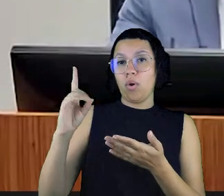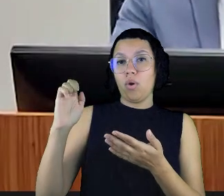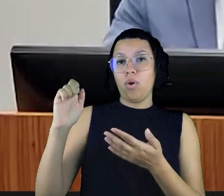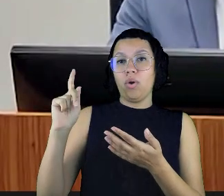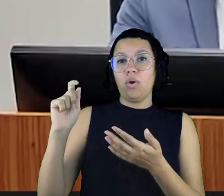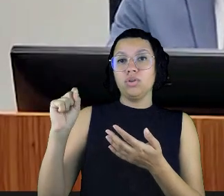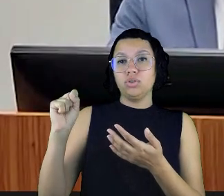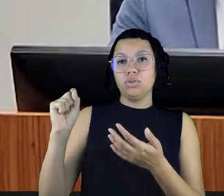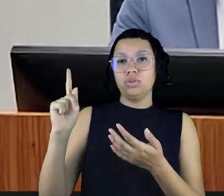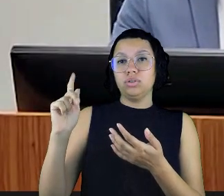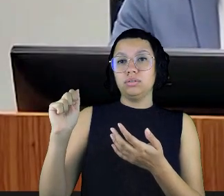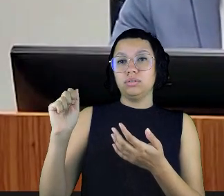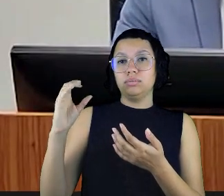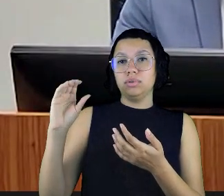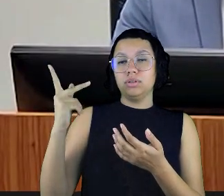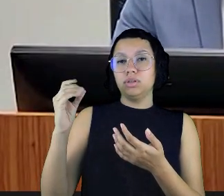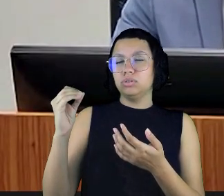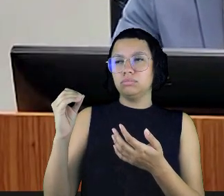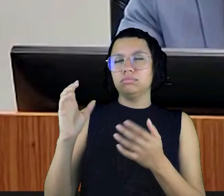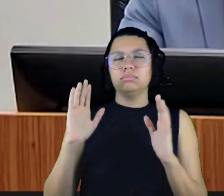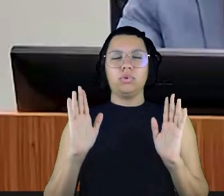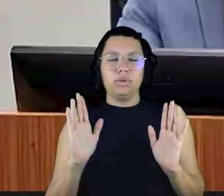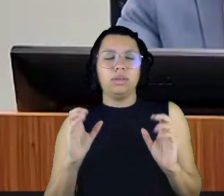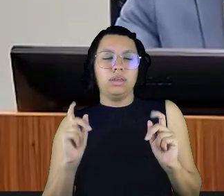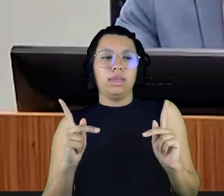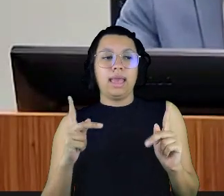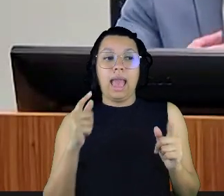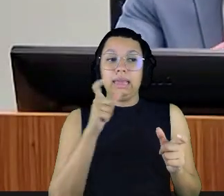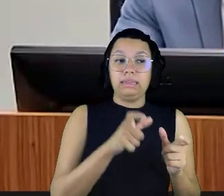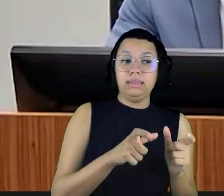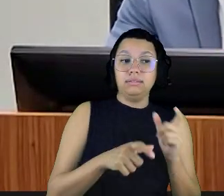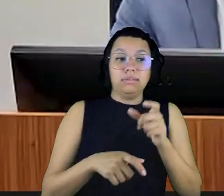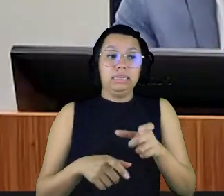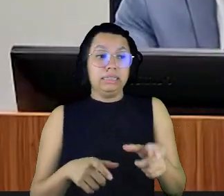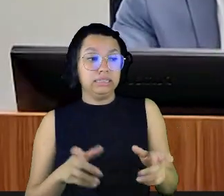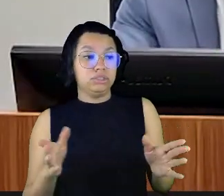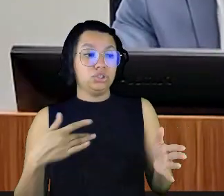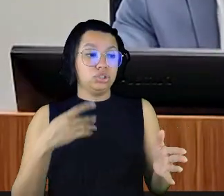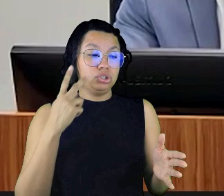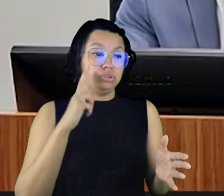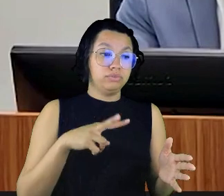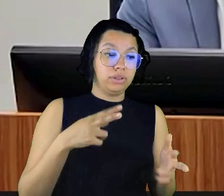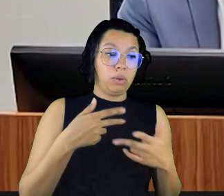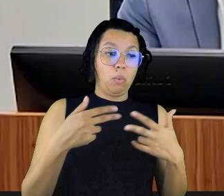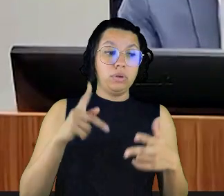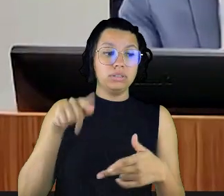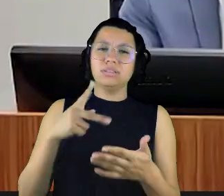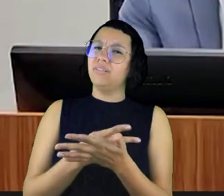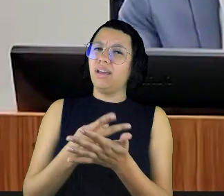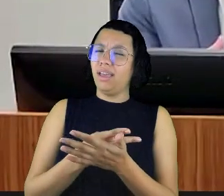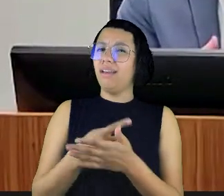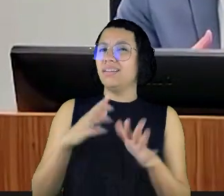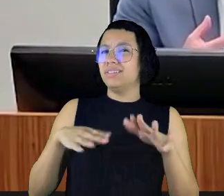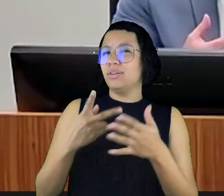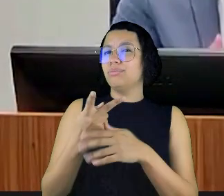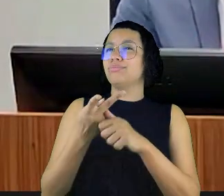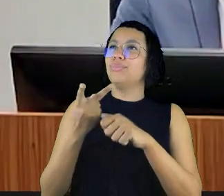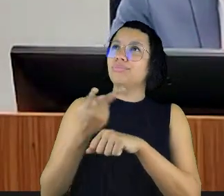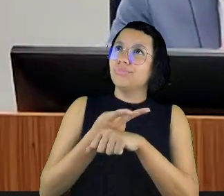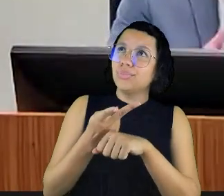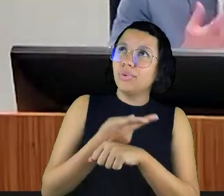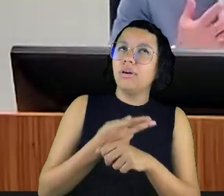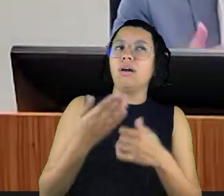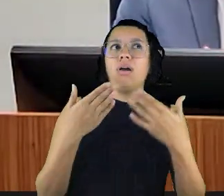gente vê coisas que são equívocos, né? Eu procuro, às vezes, conversar com os advogados e dizer, meu